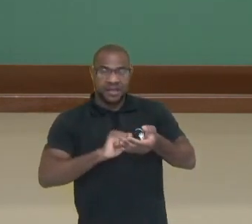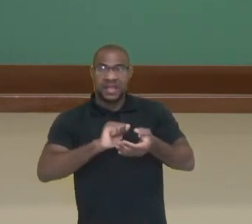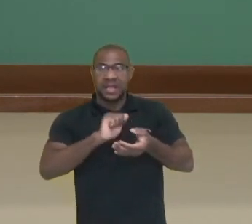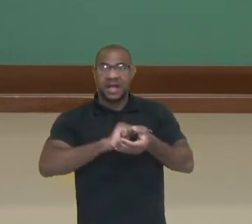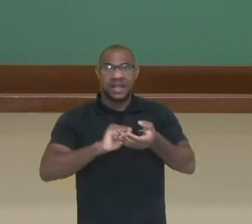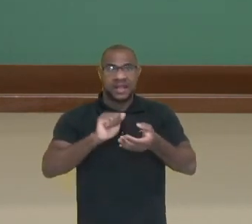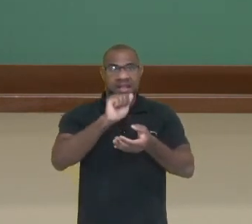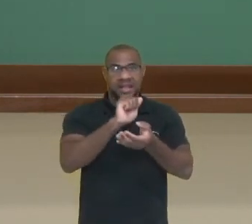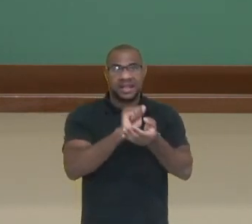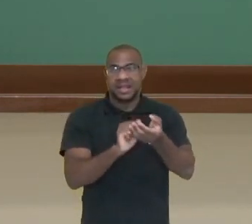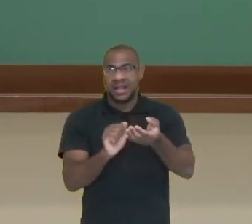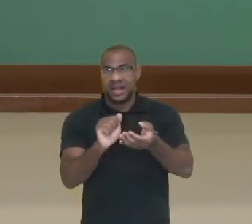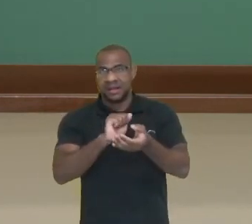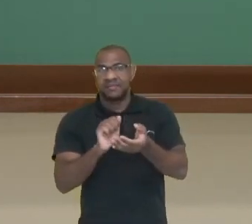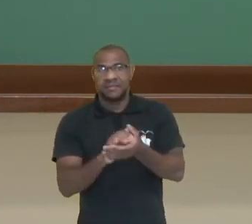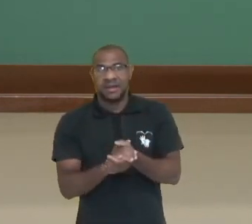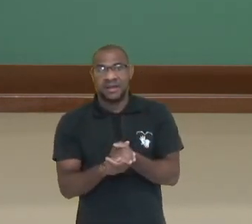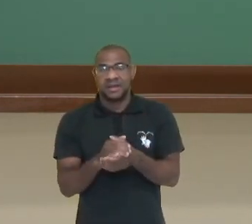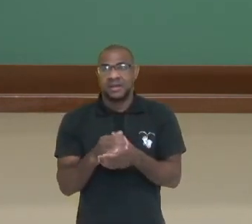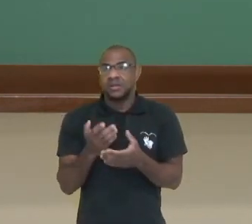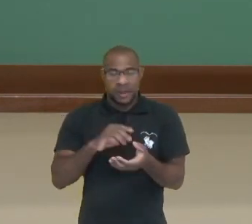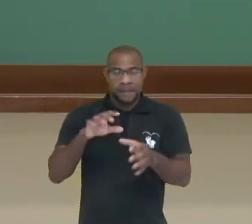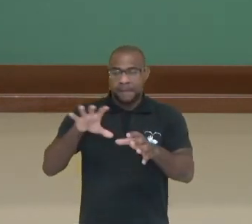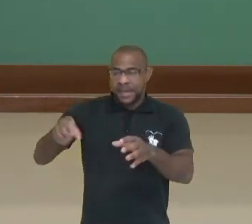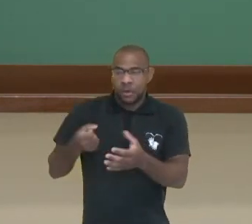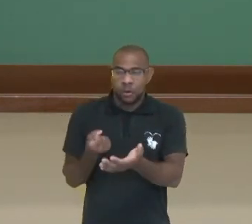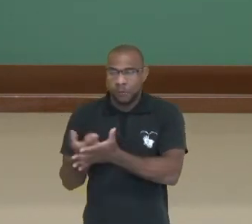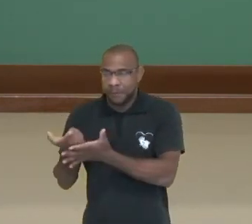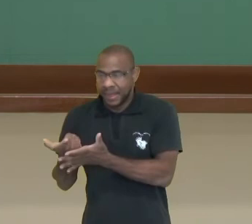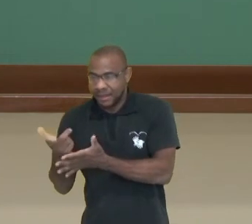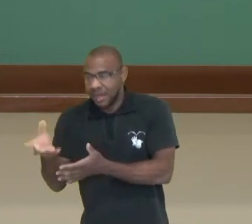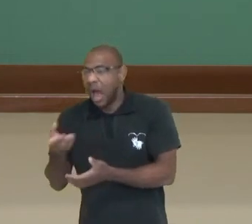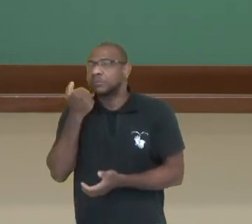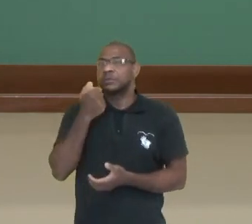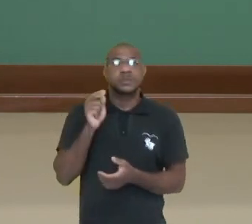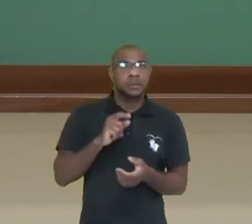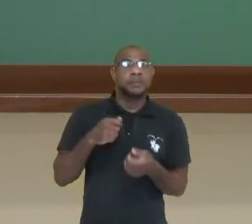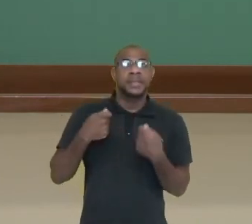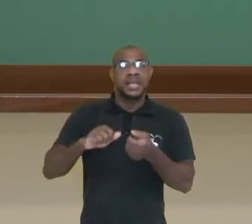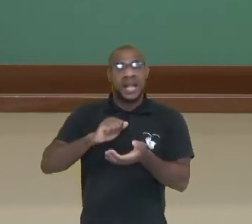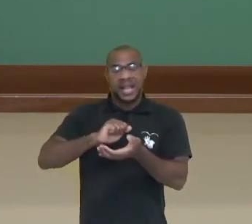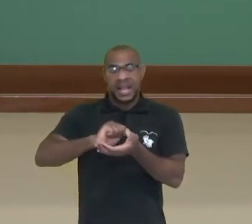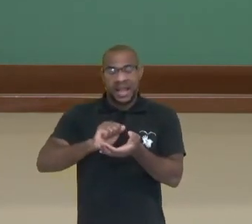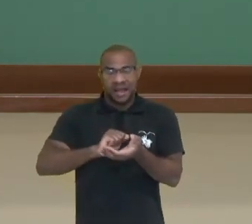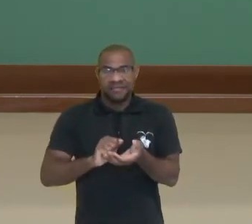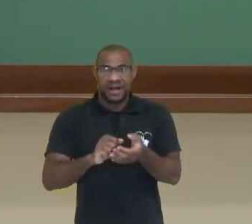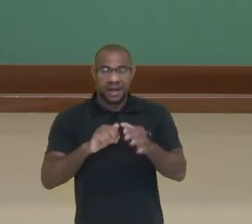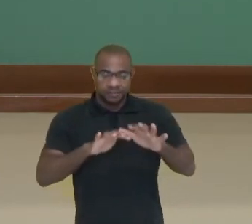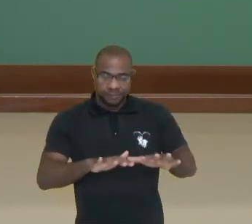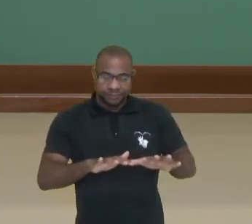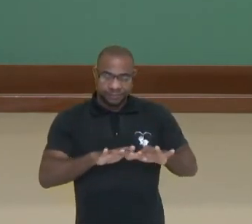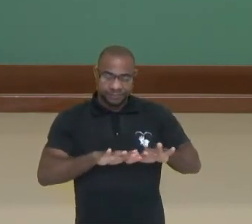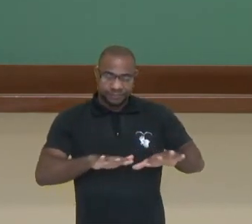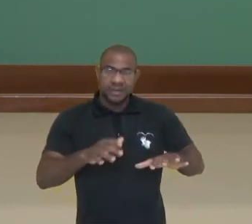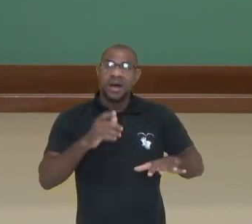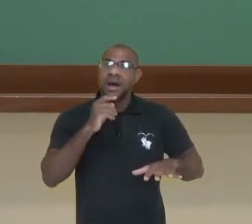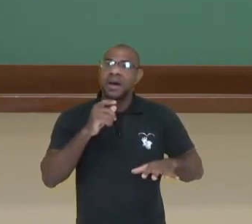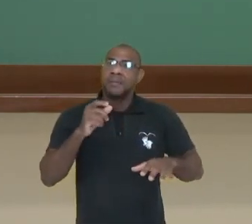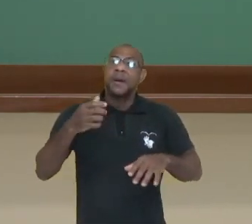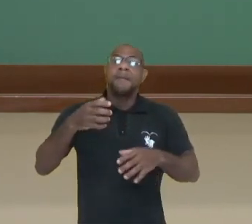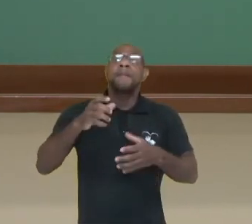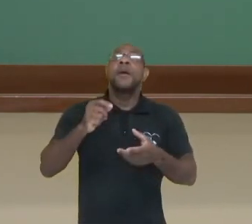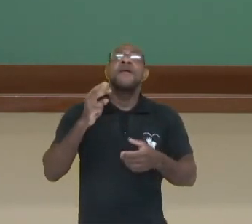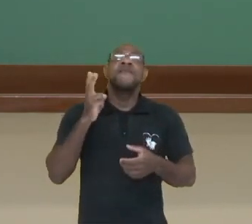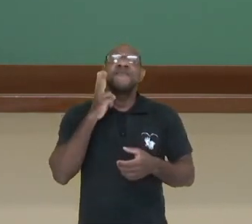sair lá, eu já pego o morango, já vai comendo alface. Não, limpa bem, coloca de molho junto com um pouquinho de